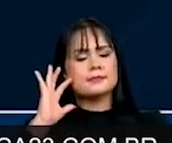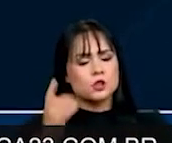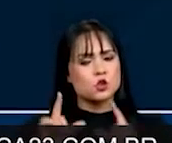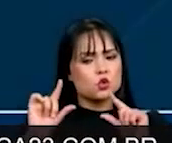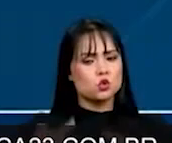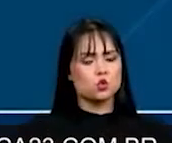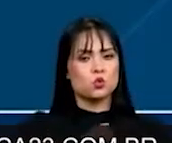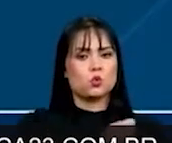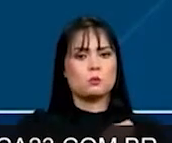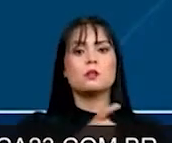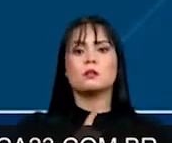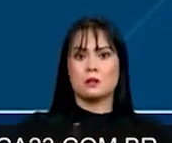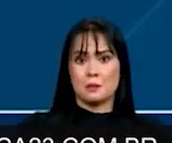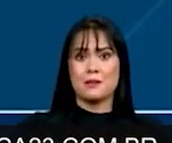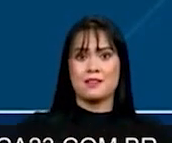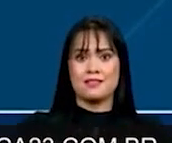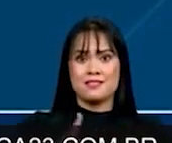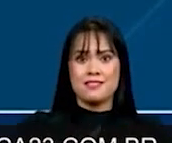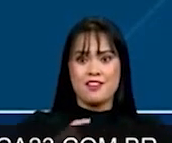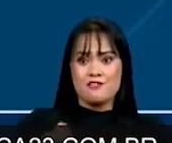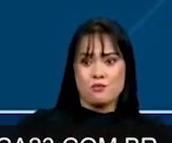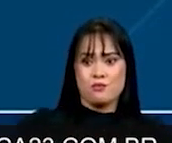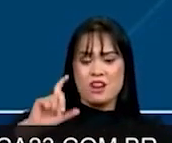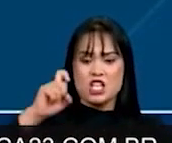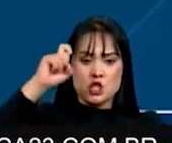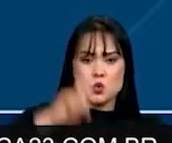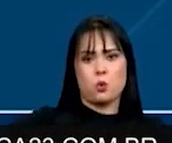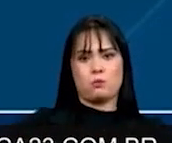houve alta nos casos de estupro. Foram